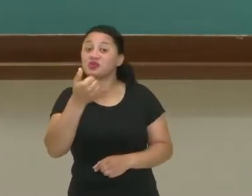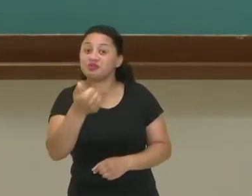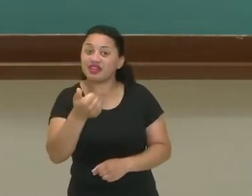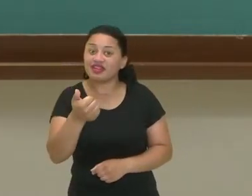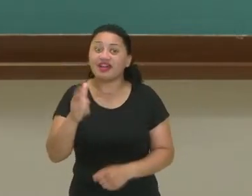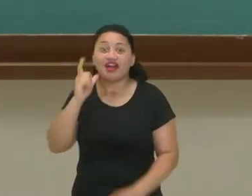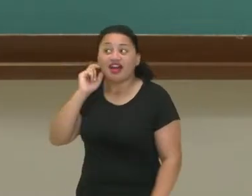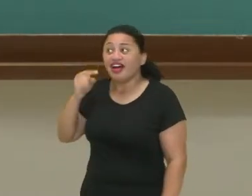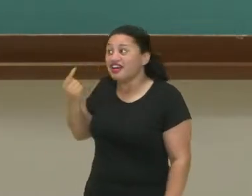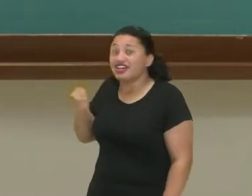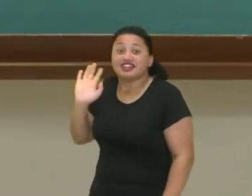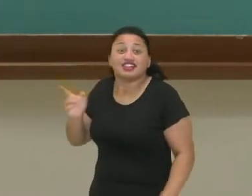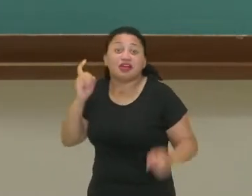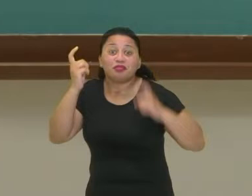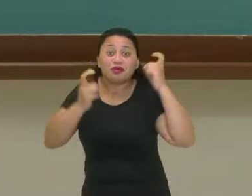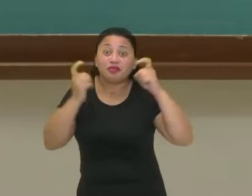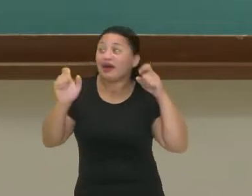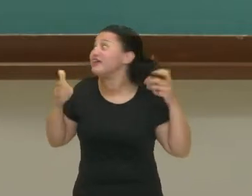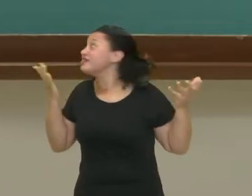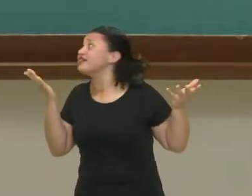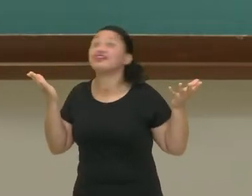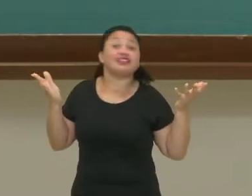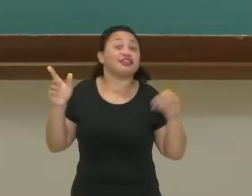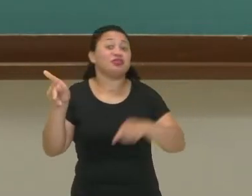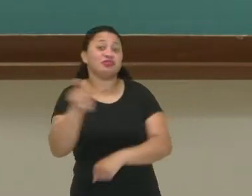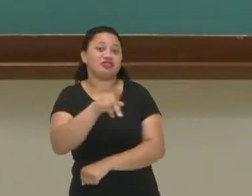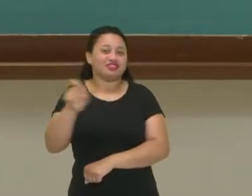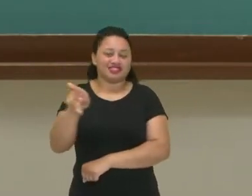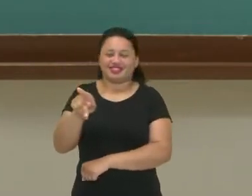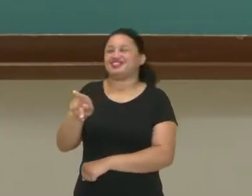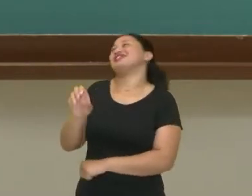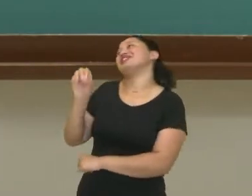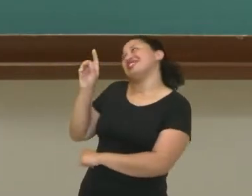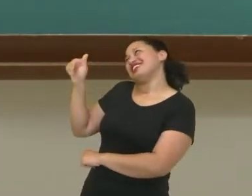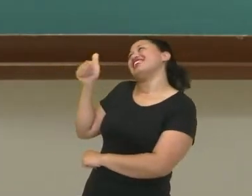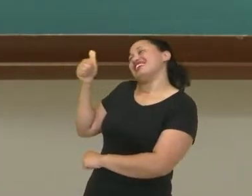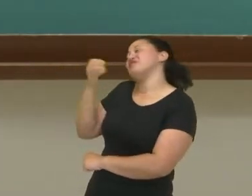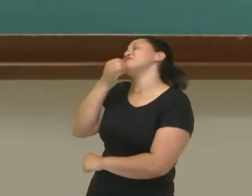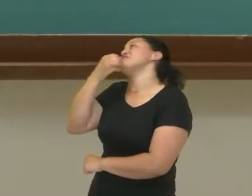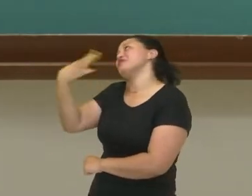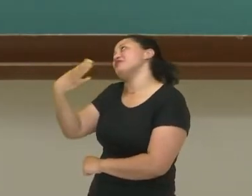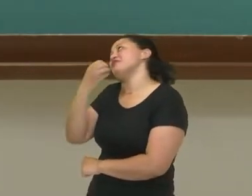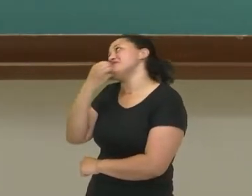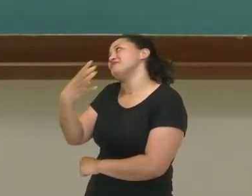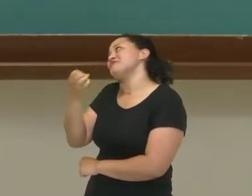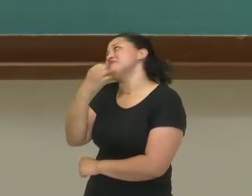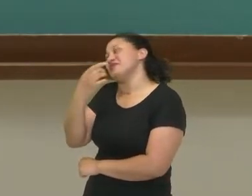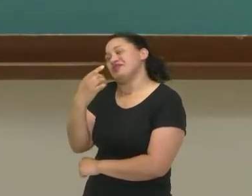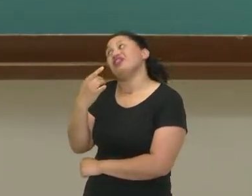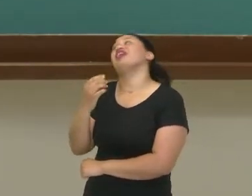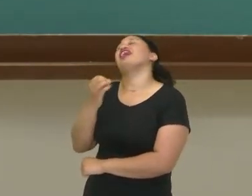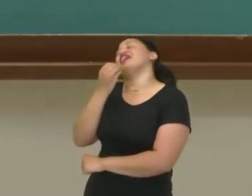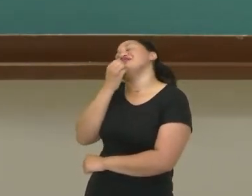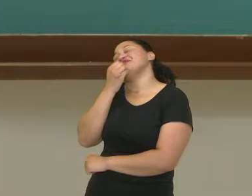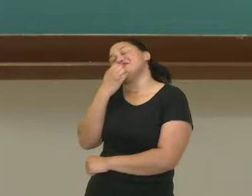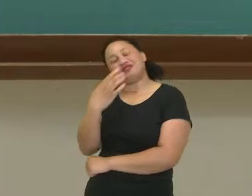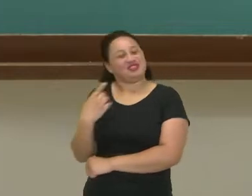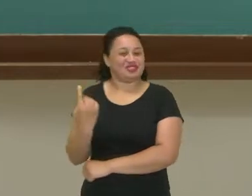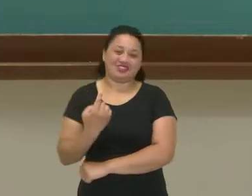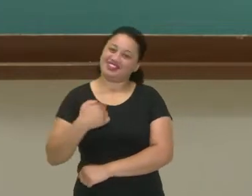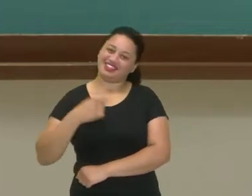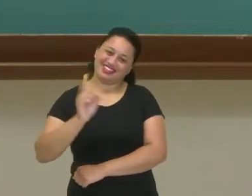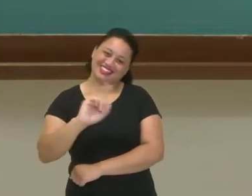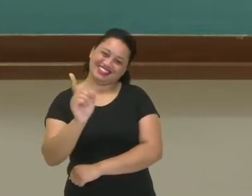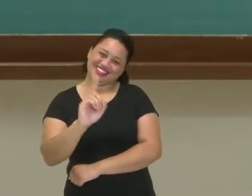Jéssica estava preocupada que não estava chegando, né? Vê se pode. Calma, Jéssica. Tô aqui, hein? Nunca ia deixar você sozinha aqui? Claro que